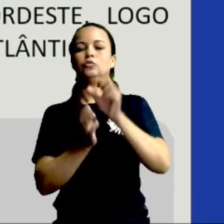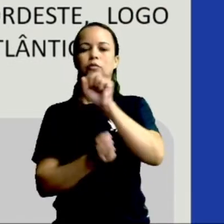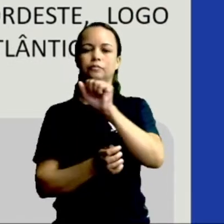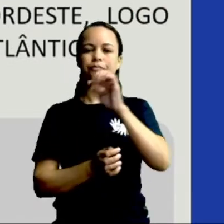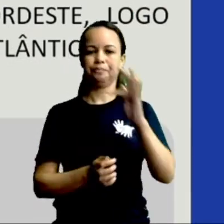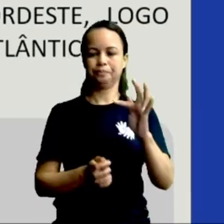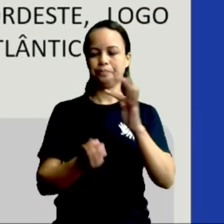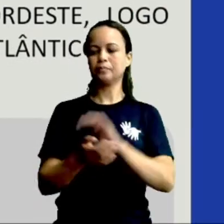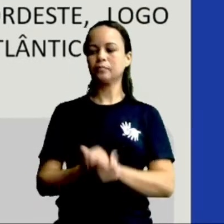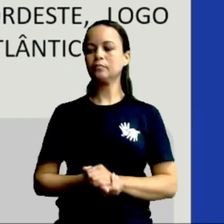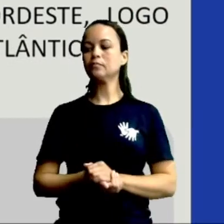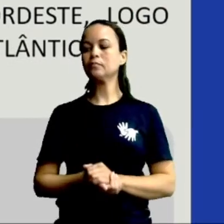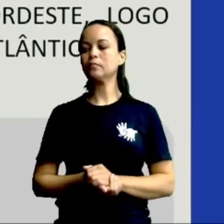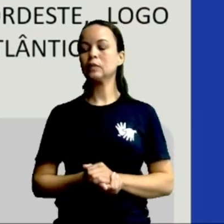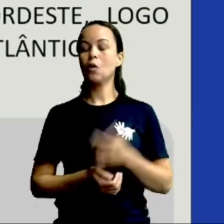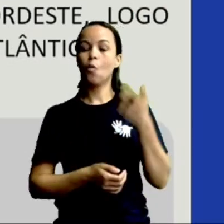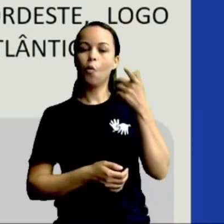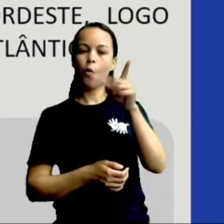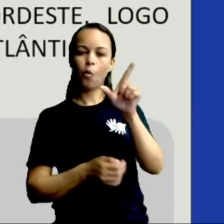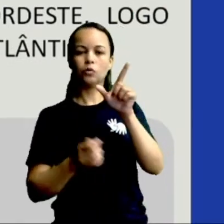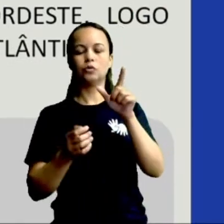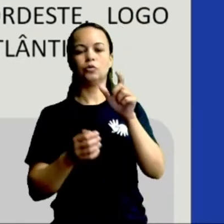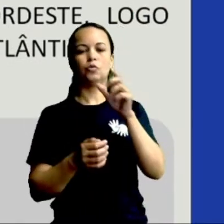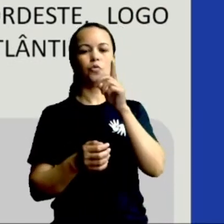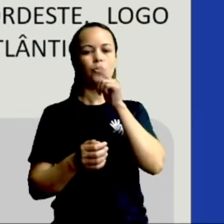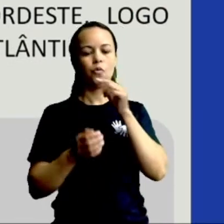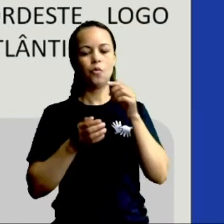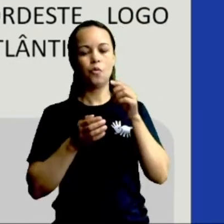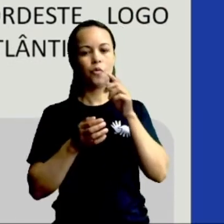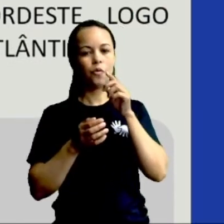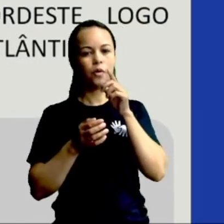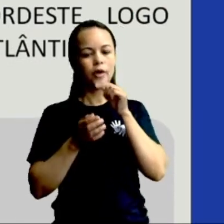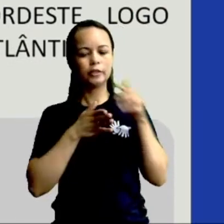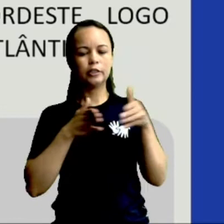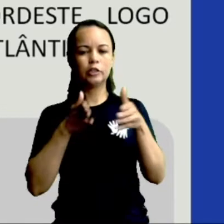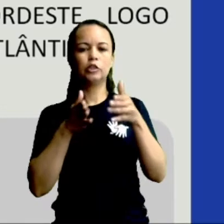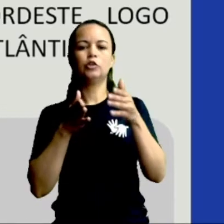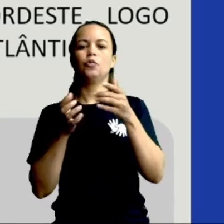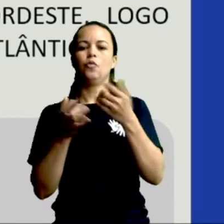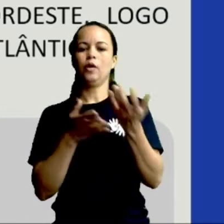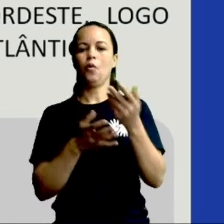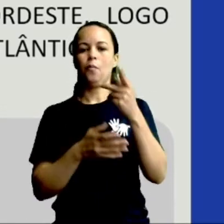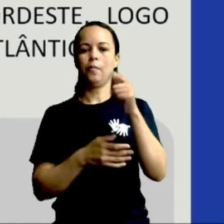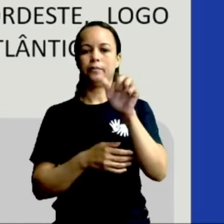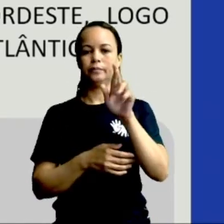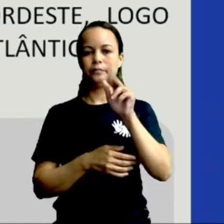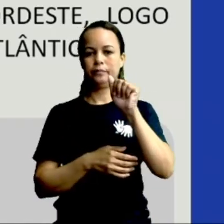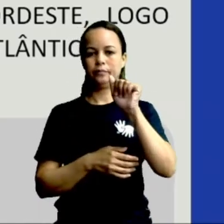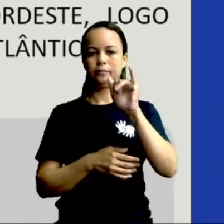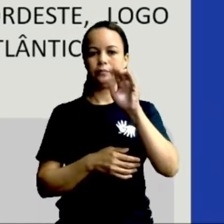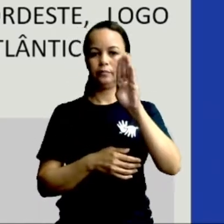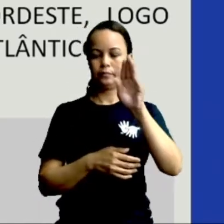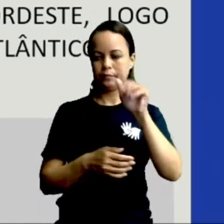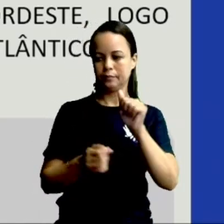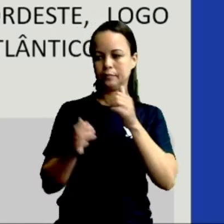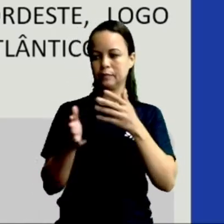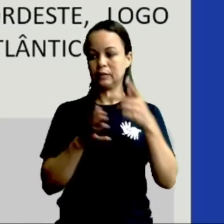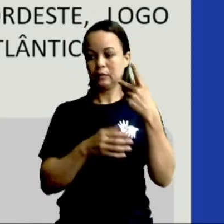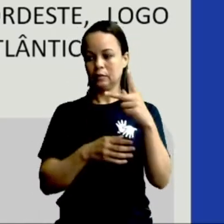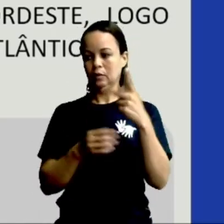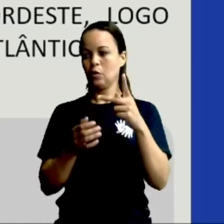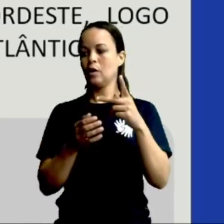Outro rio importante é o Paraíba, que separa os estados do Maranhão do Piauí. O